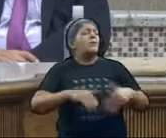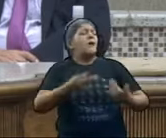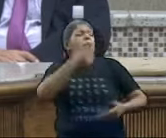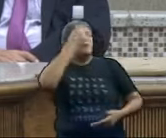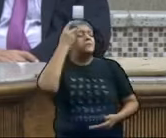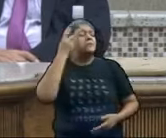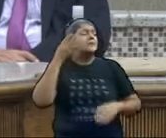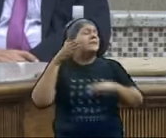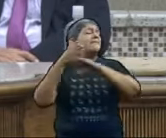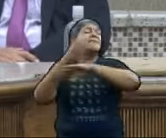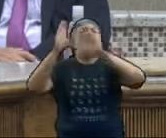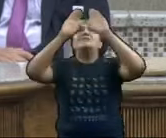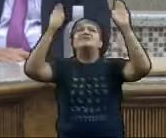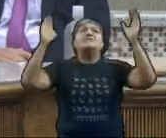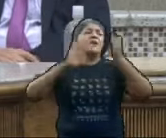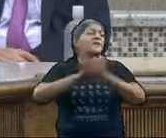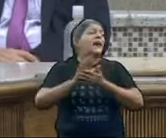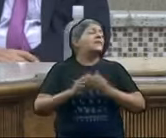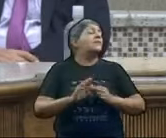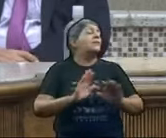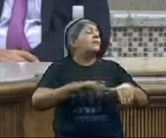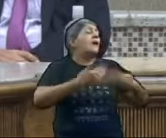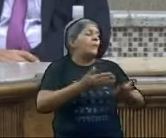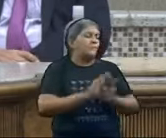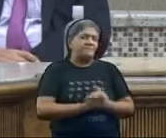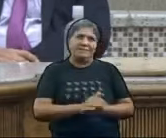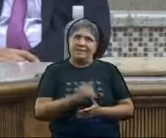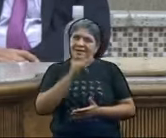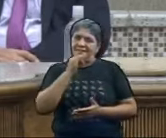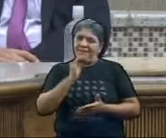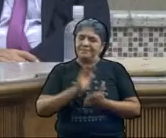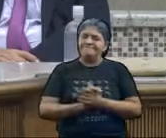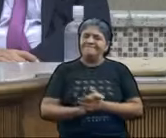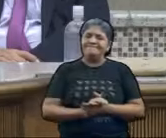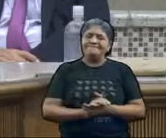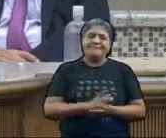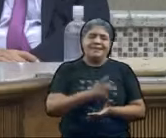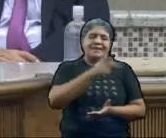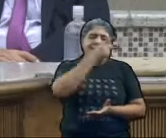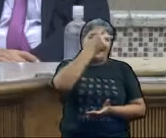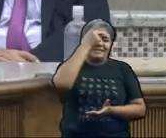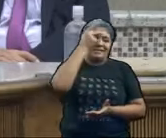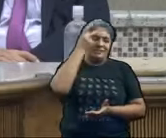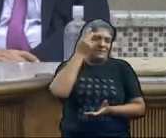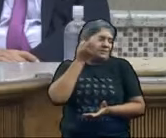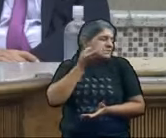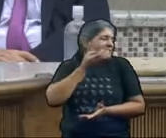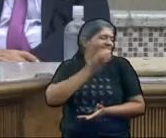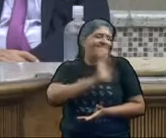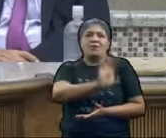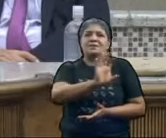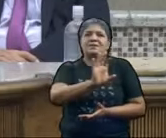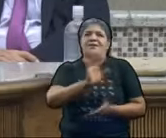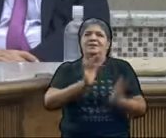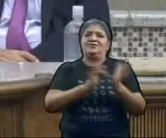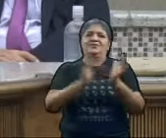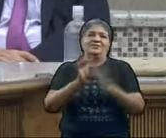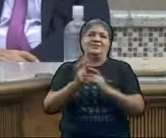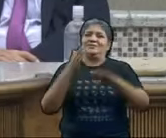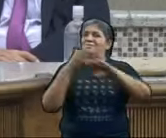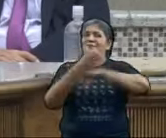são covardes quanto ao Evangelho de Cristo, esses não entrarão lá.